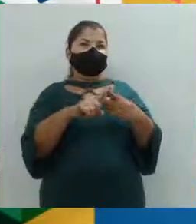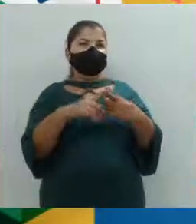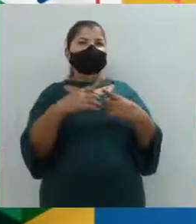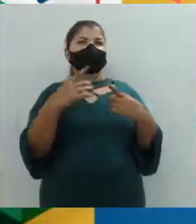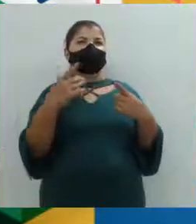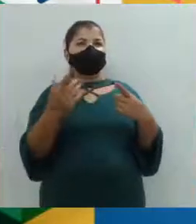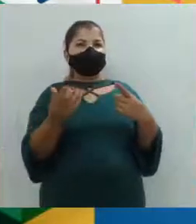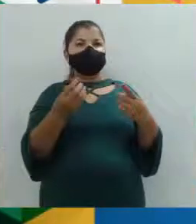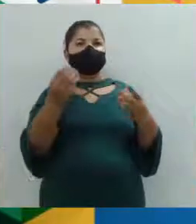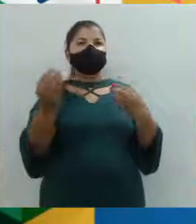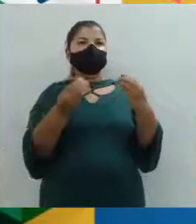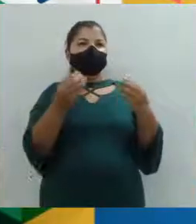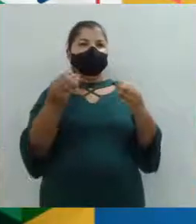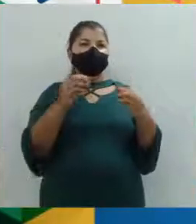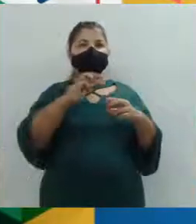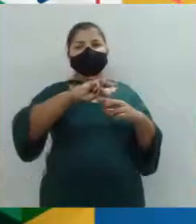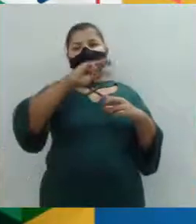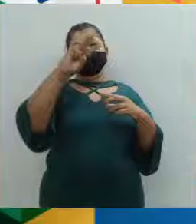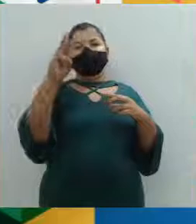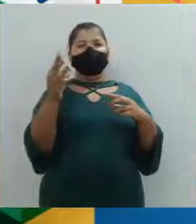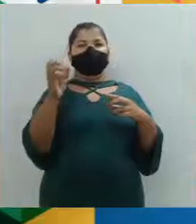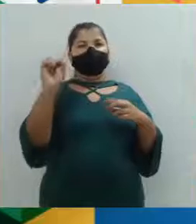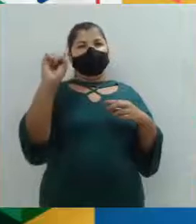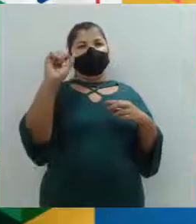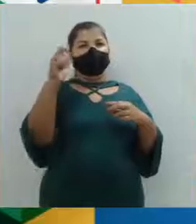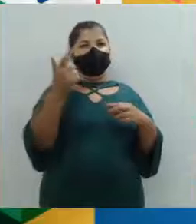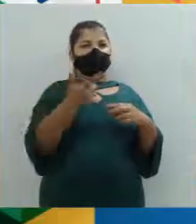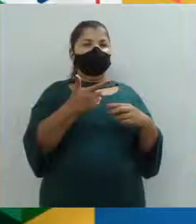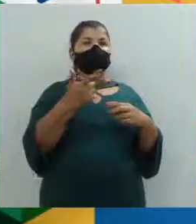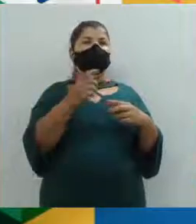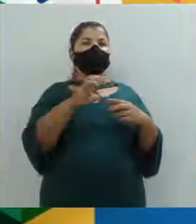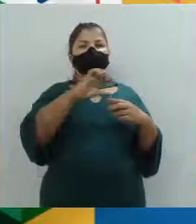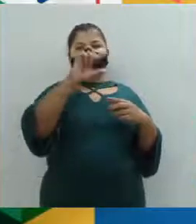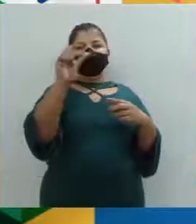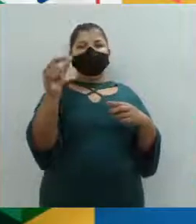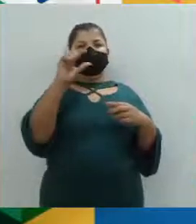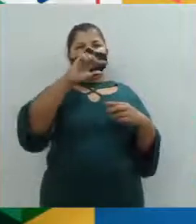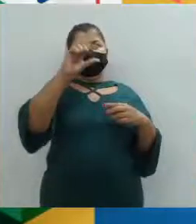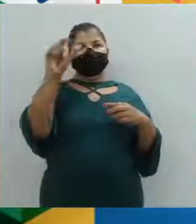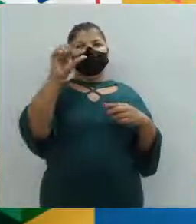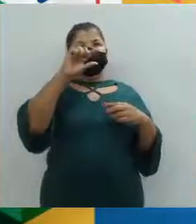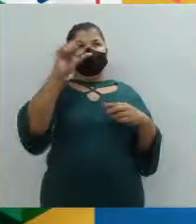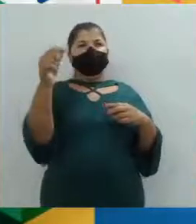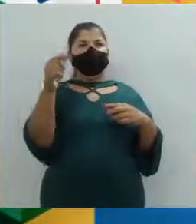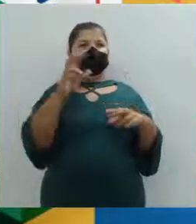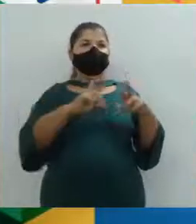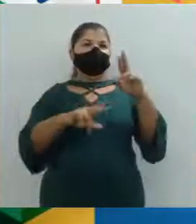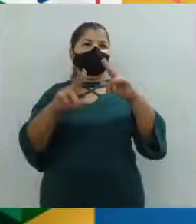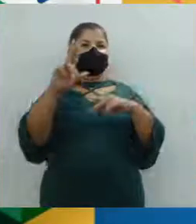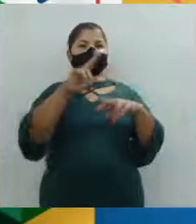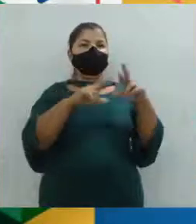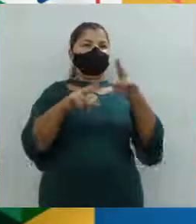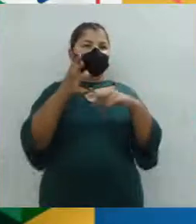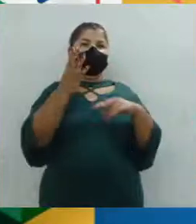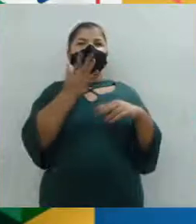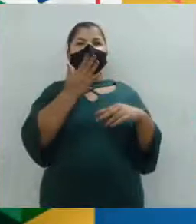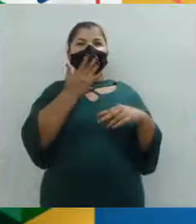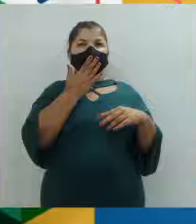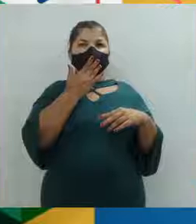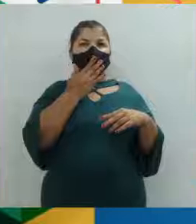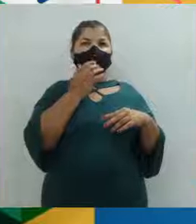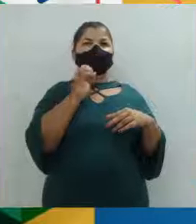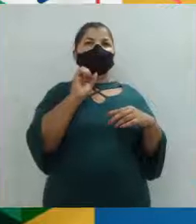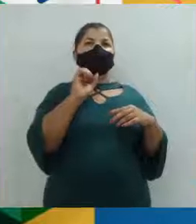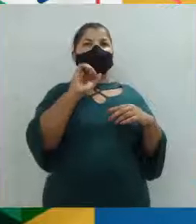acontece nos arcos do sol, né, também. Então essa diferença de tonalidade do claro